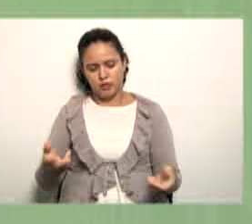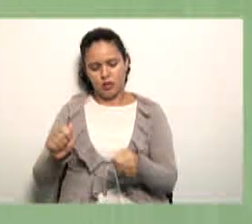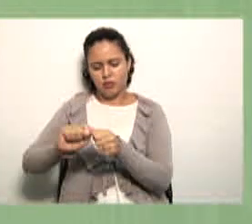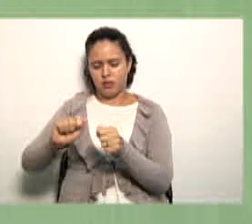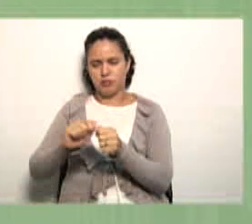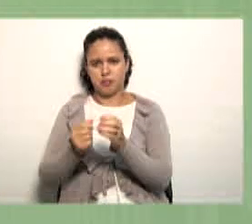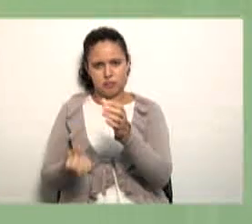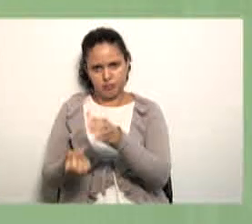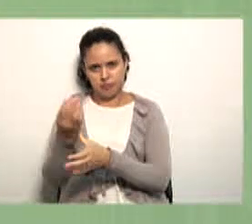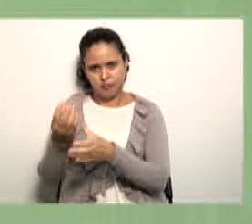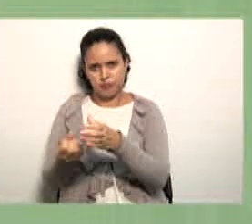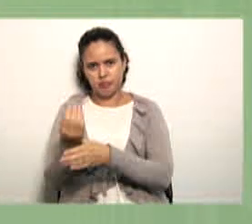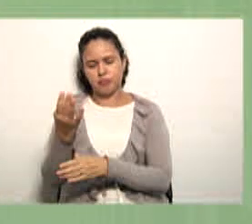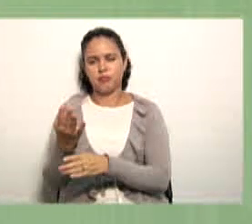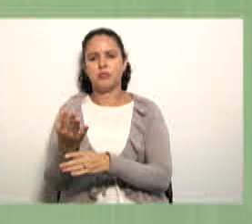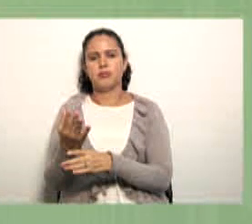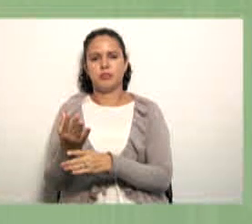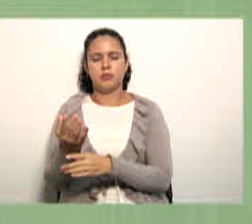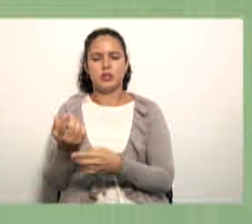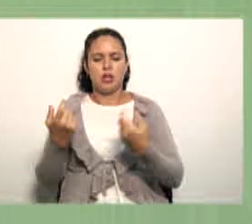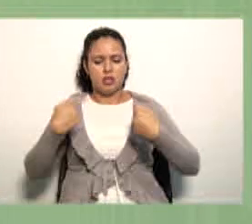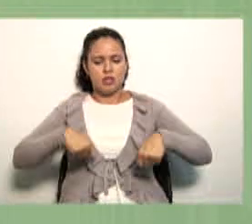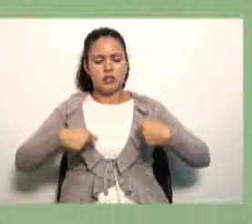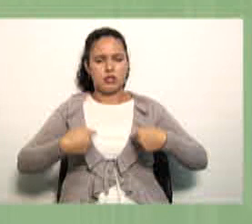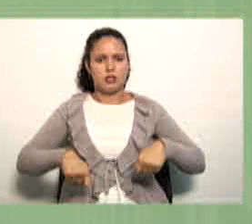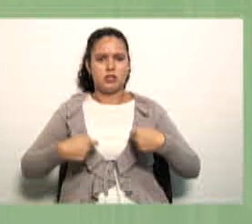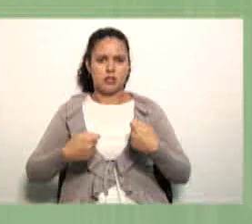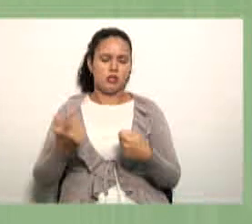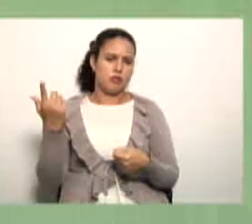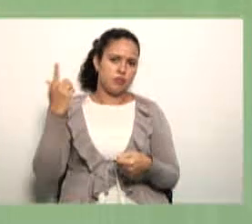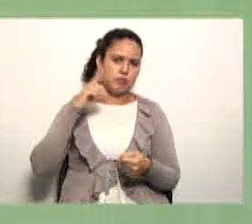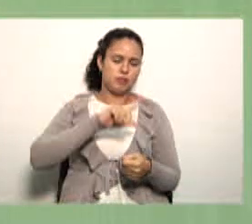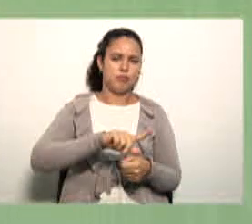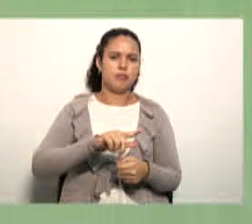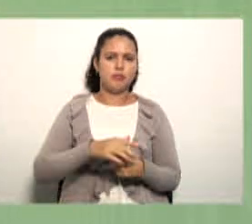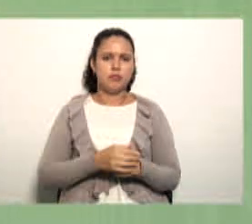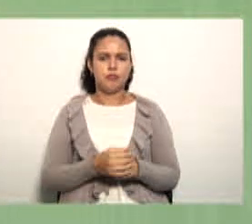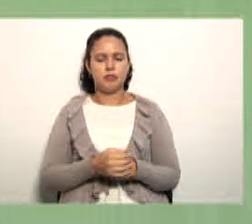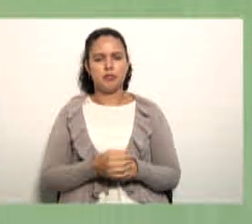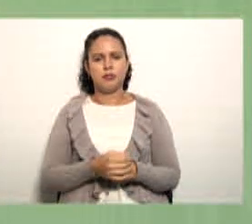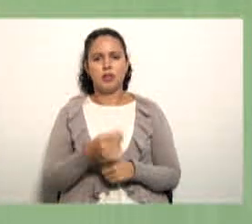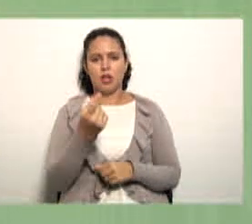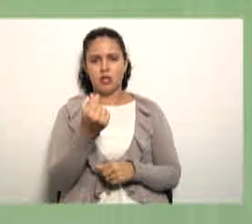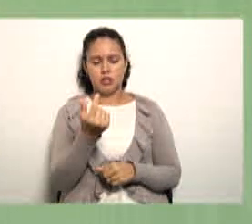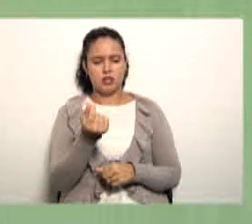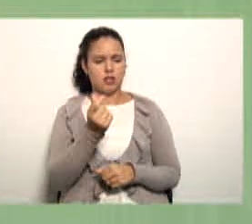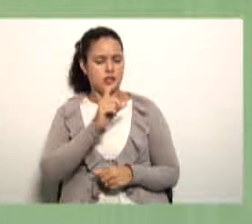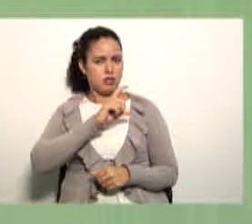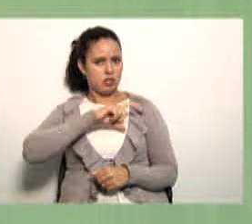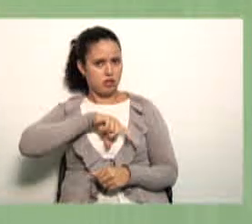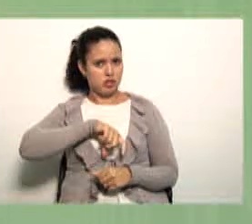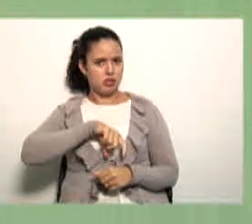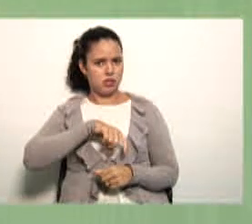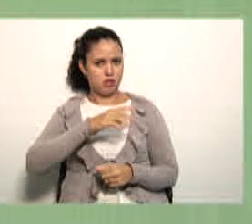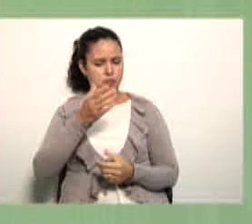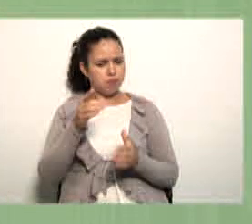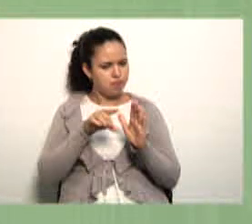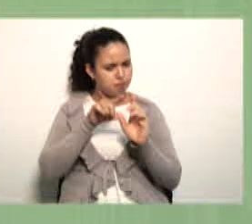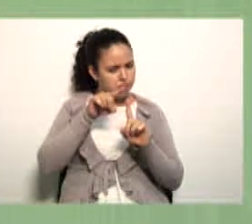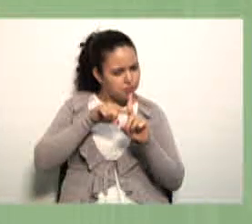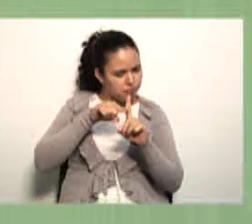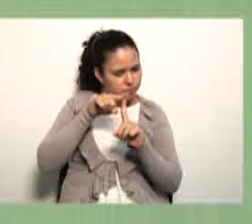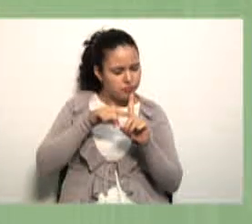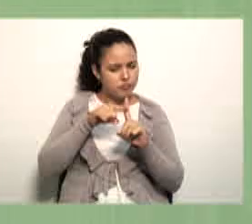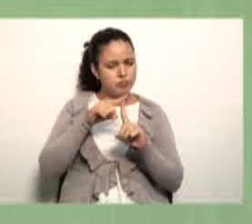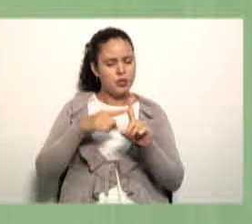produzir para atender às nossas necessidades. A renda é um bom medidor do padrão de vida. A gente sabe, então,